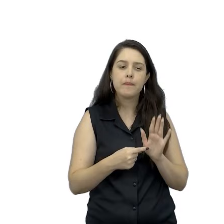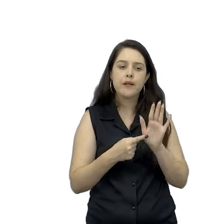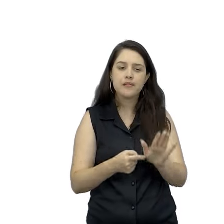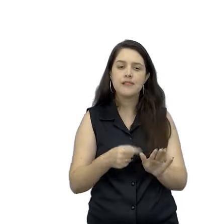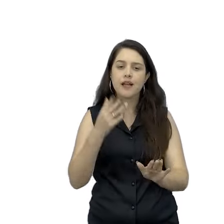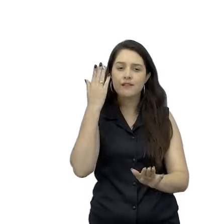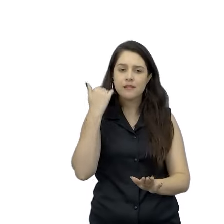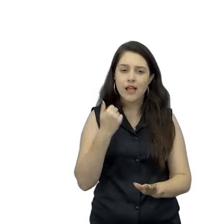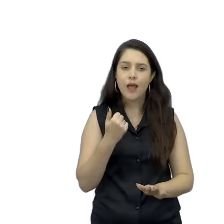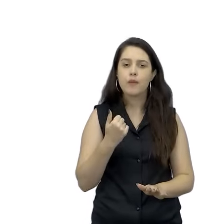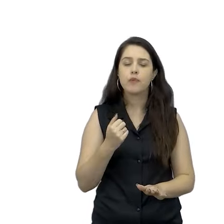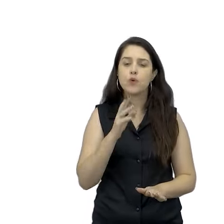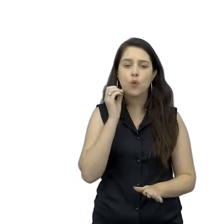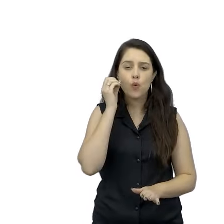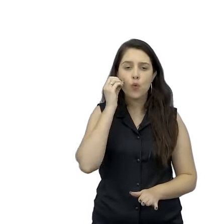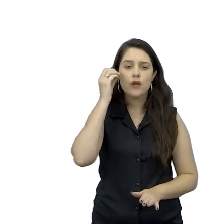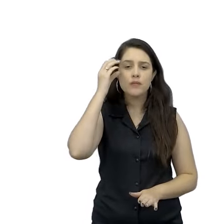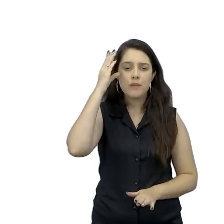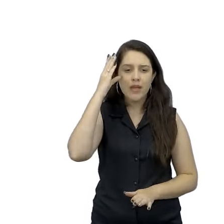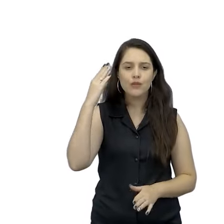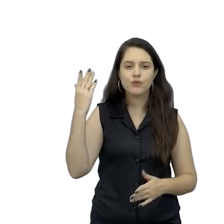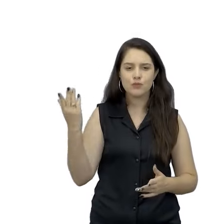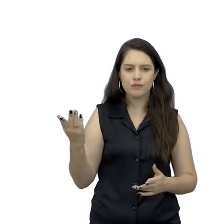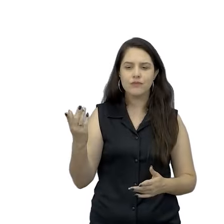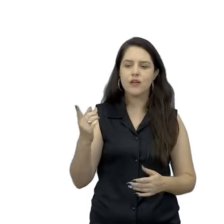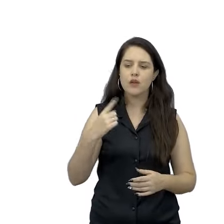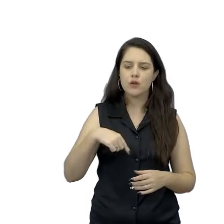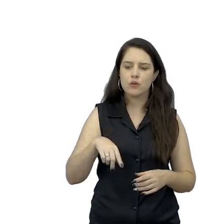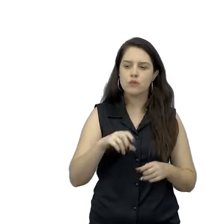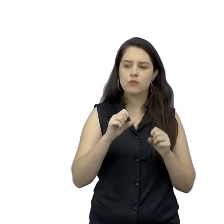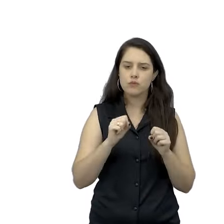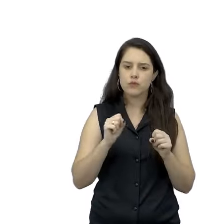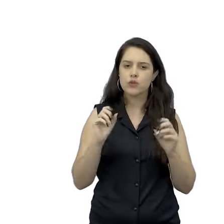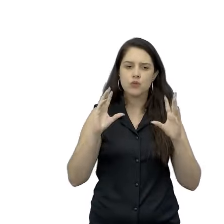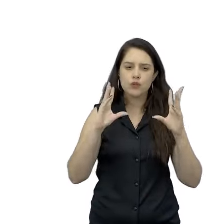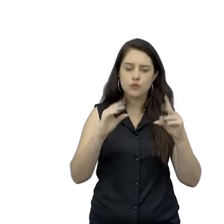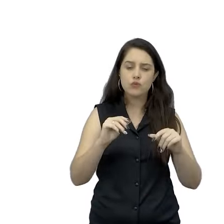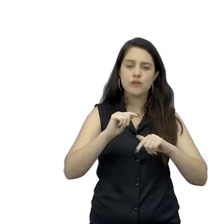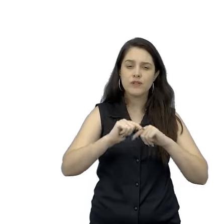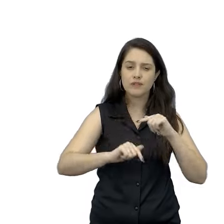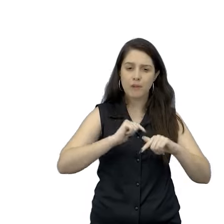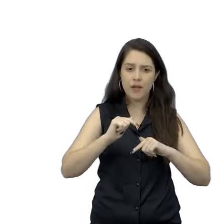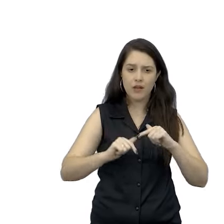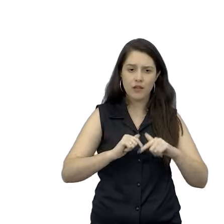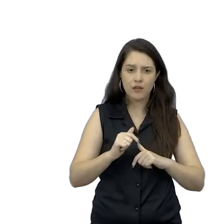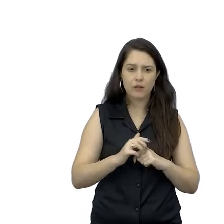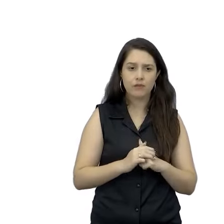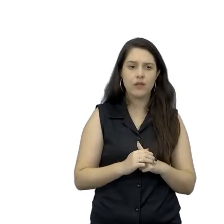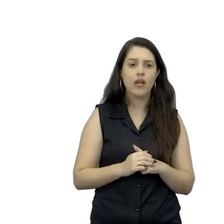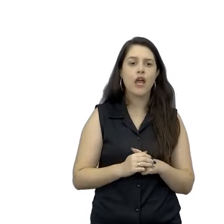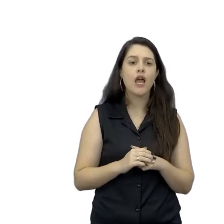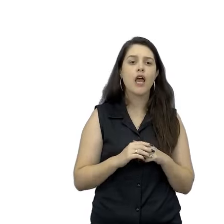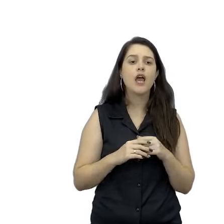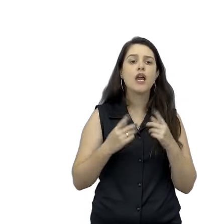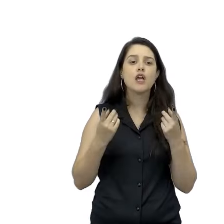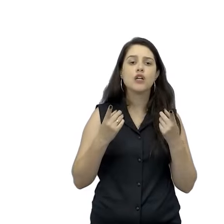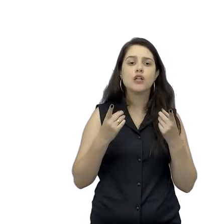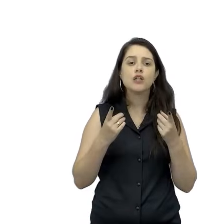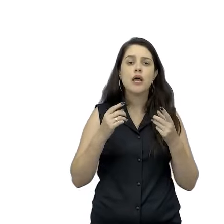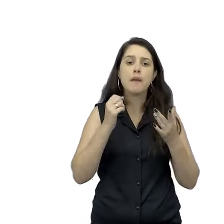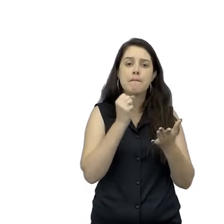levantamento dos conhecimentos prévios, né, sobre aquele assunto que vai ser trabalhado. Distinguir as marcas próprias do